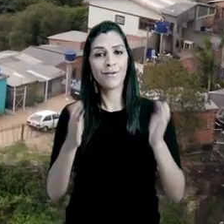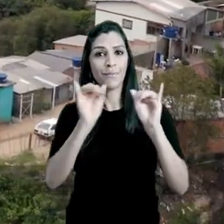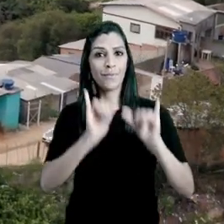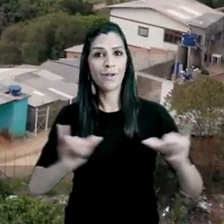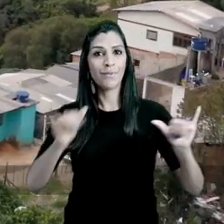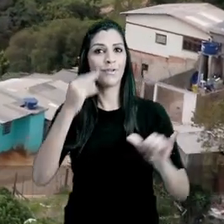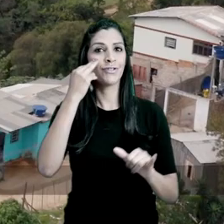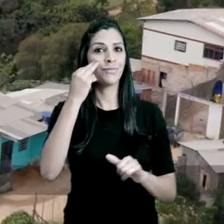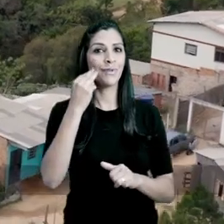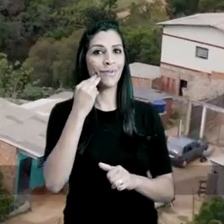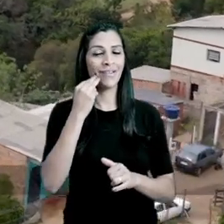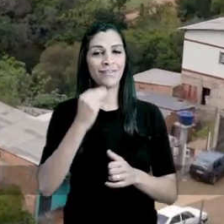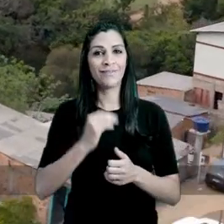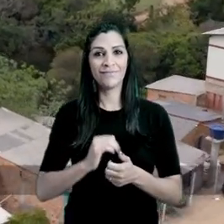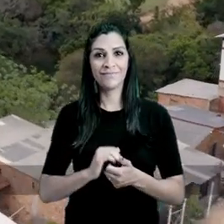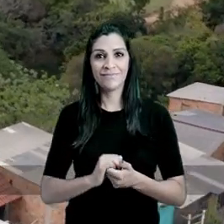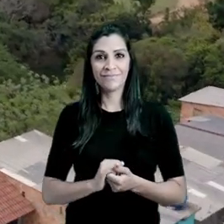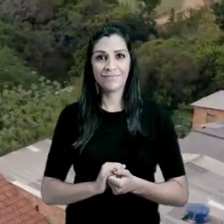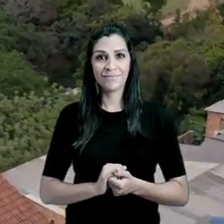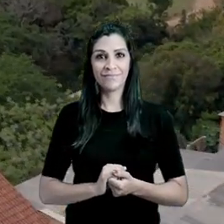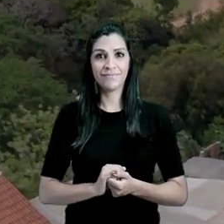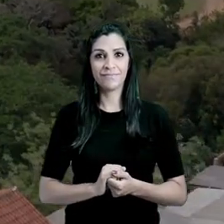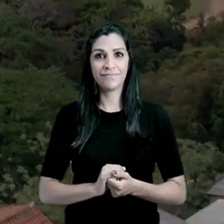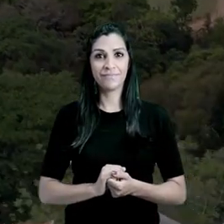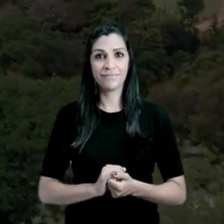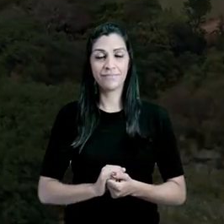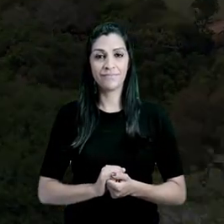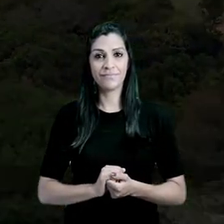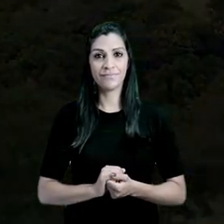Começa agora o programa de Manuela Dávila.